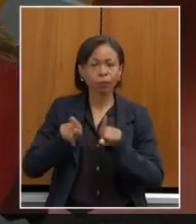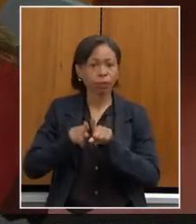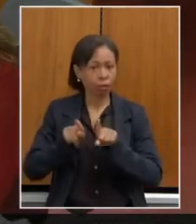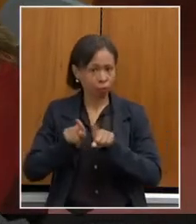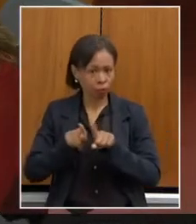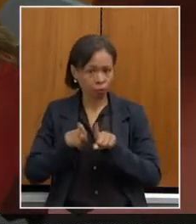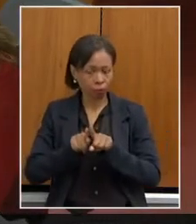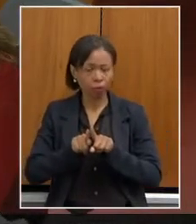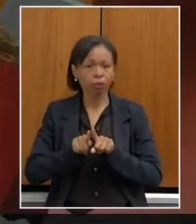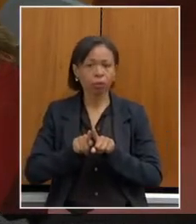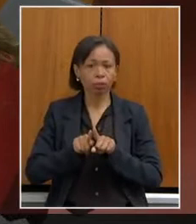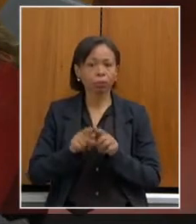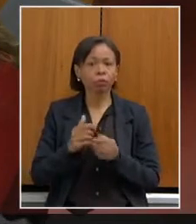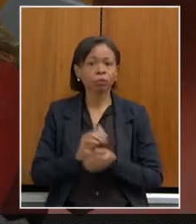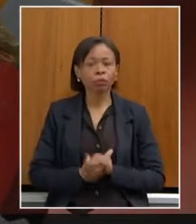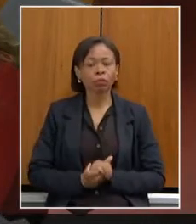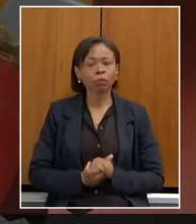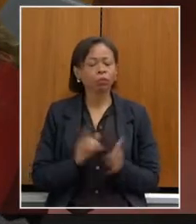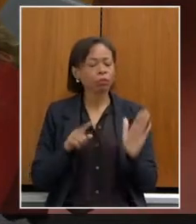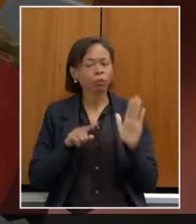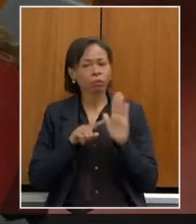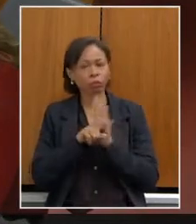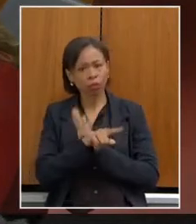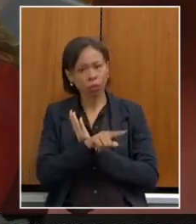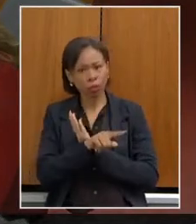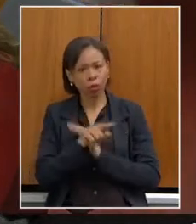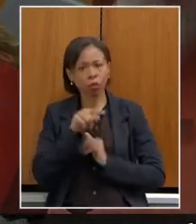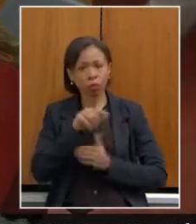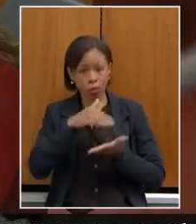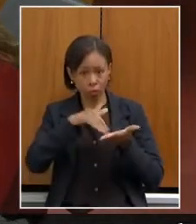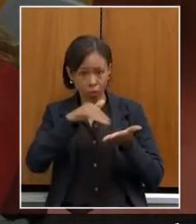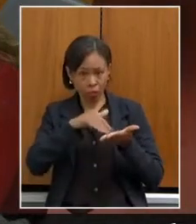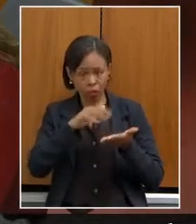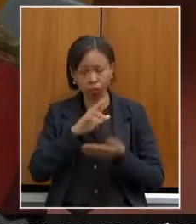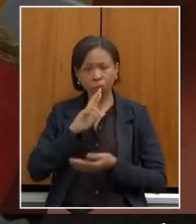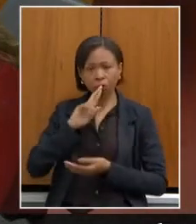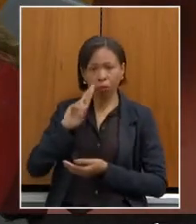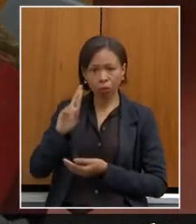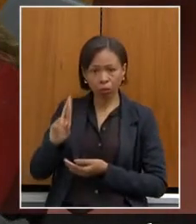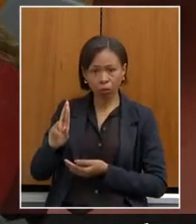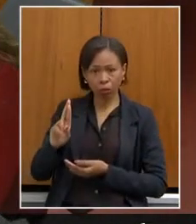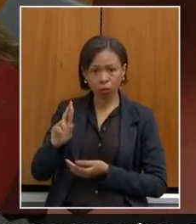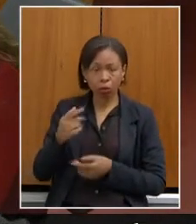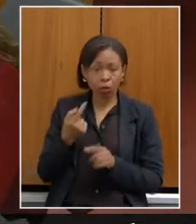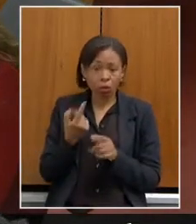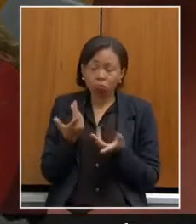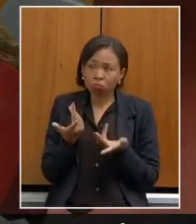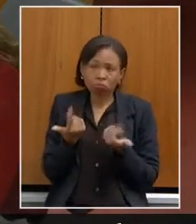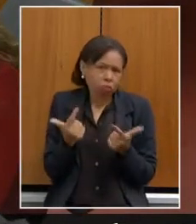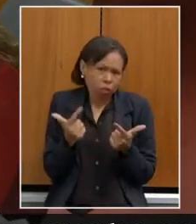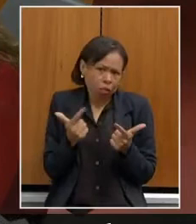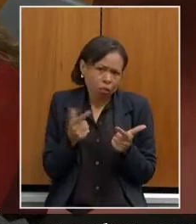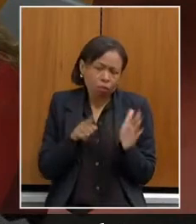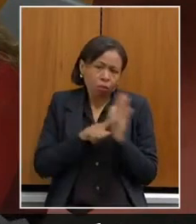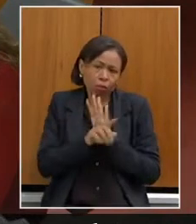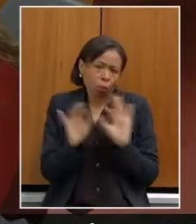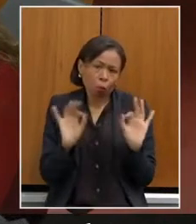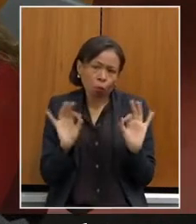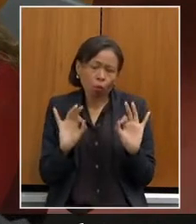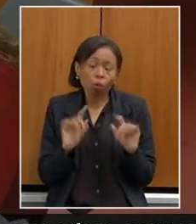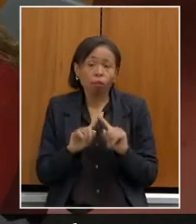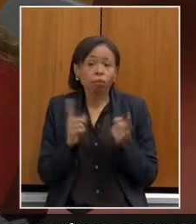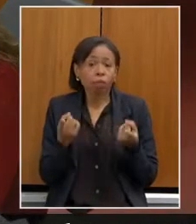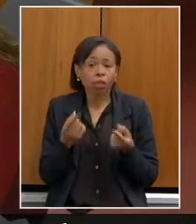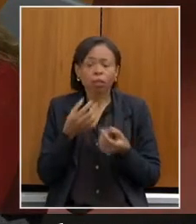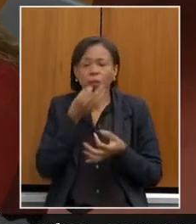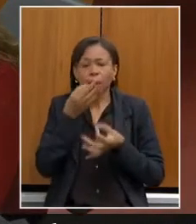eu perguntaria ao secretário se ele quer dar alguma resposta não houve nenhuma pergunta específica não são vários comentários importantes mas com